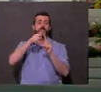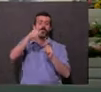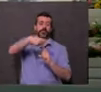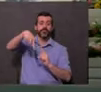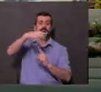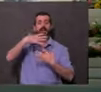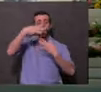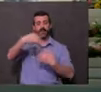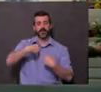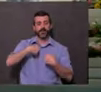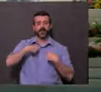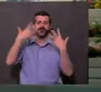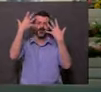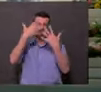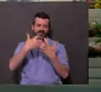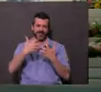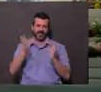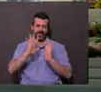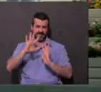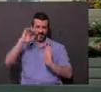no quedará en tinieblas.